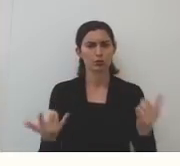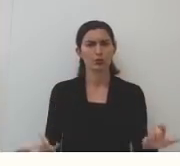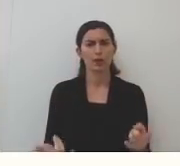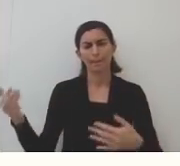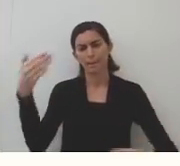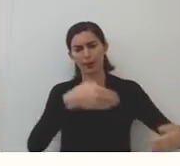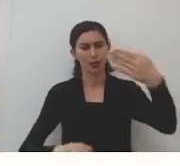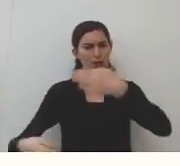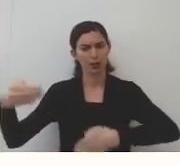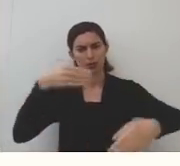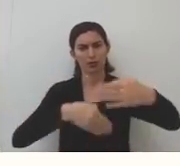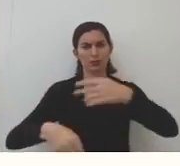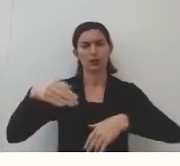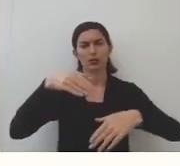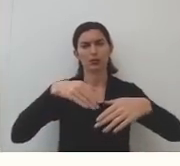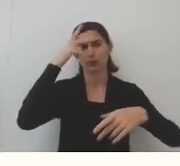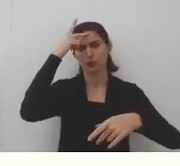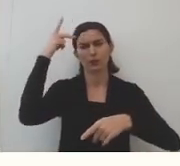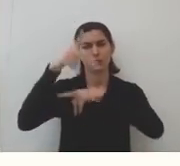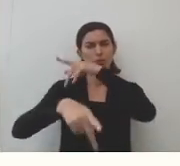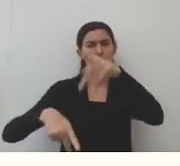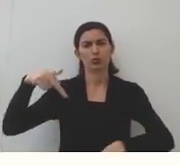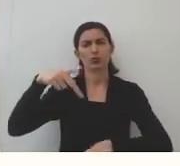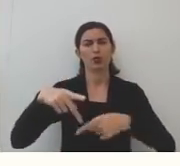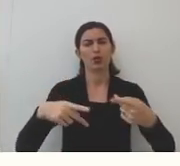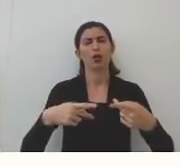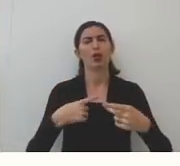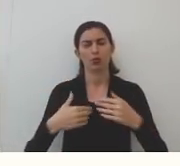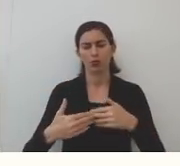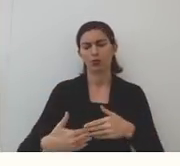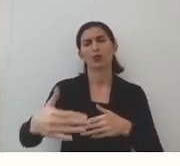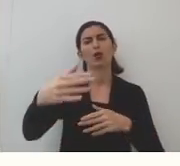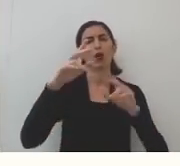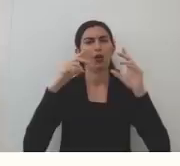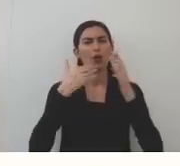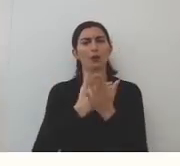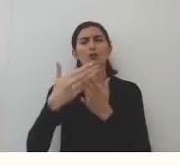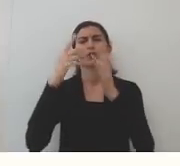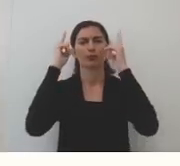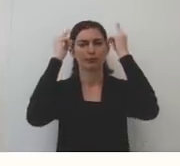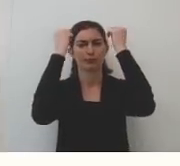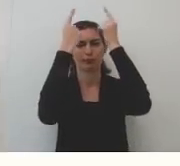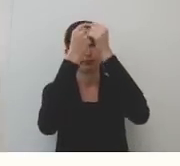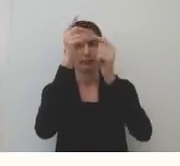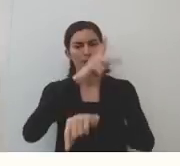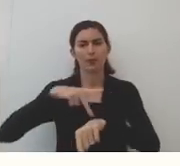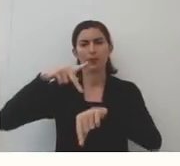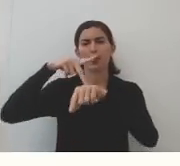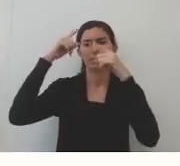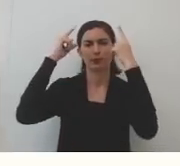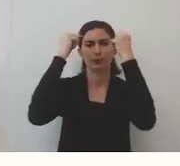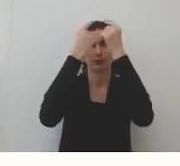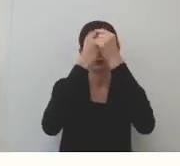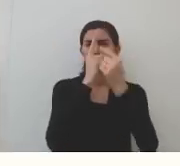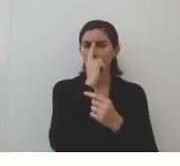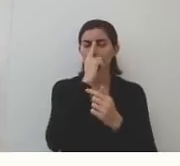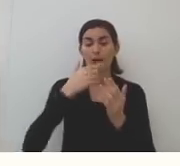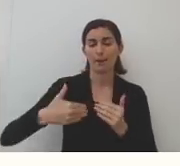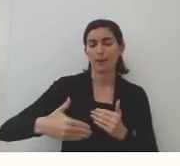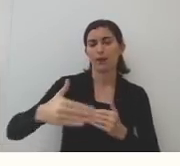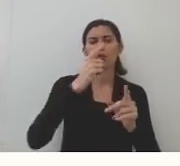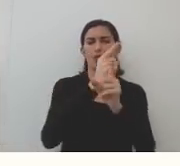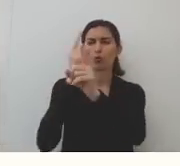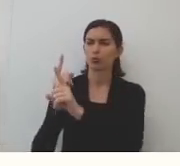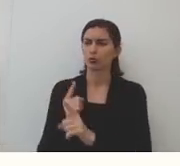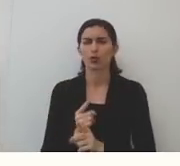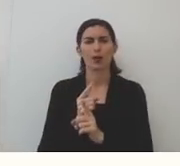de participação dos cidadãos na vida pública foram iniciadas na Grécia. Você vai, a partir de agora, encontrar tudo isso e